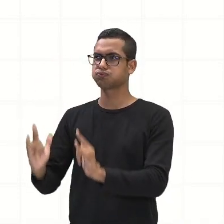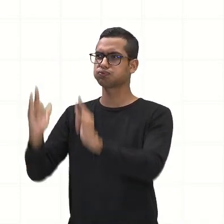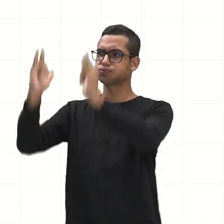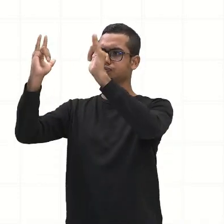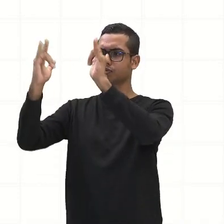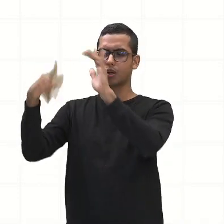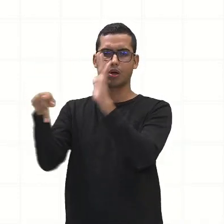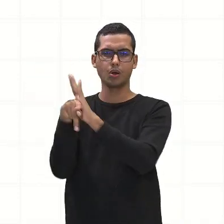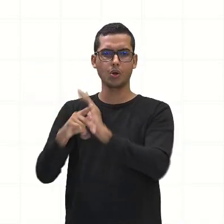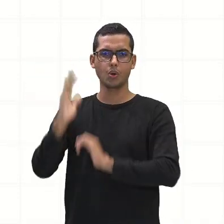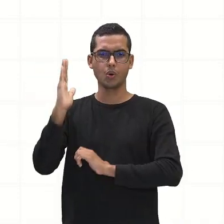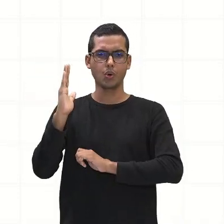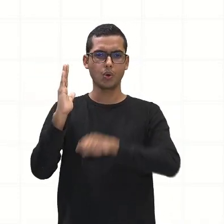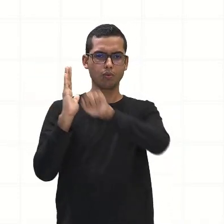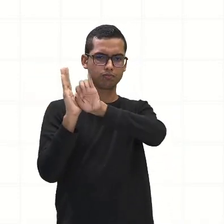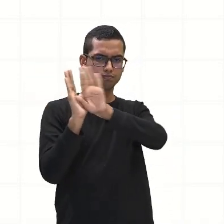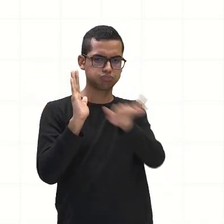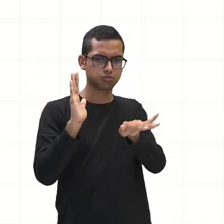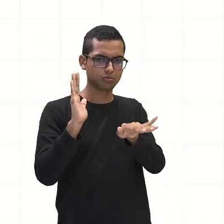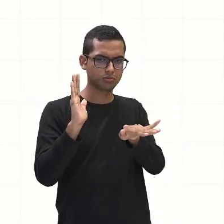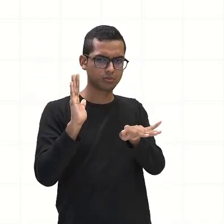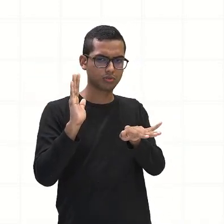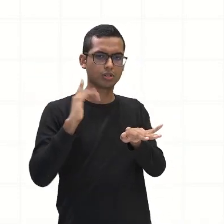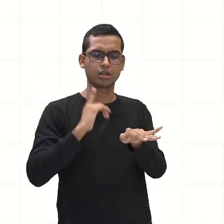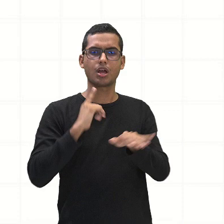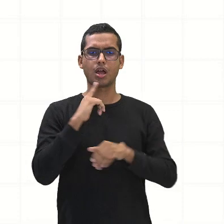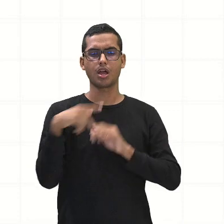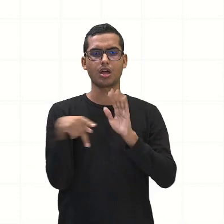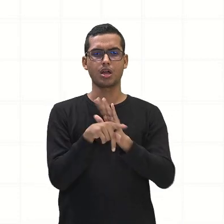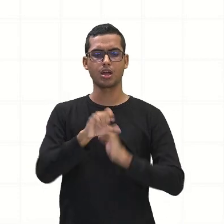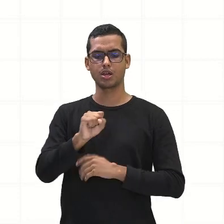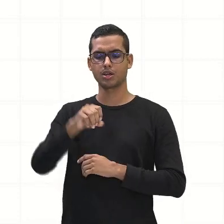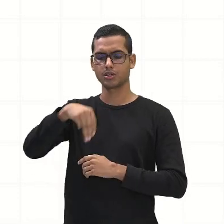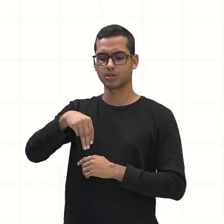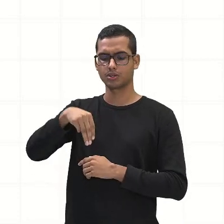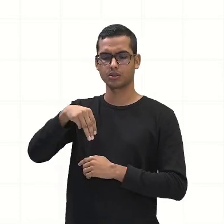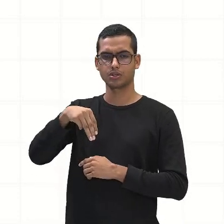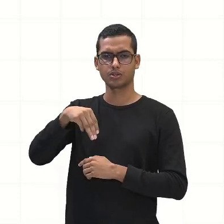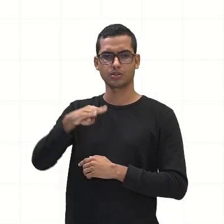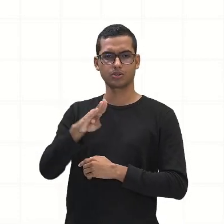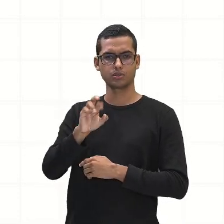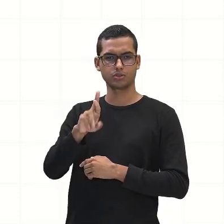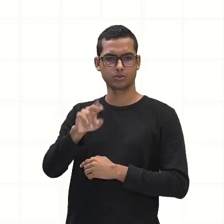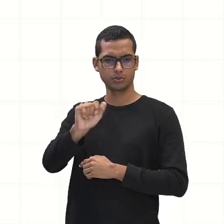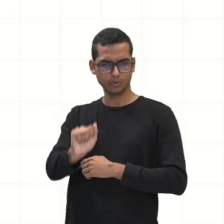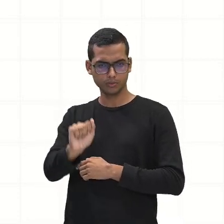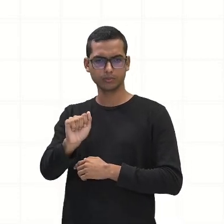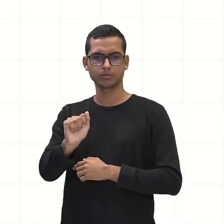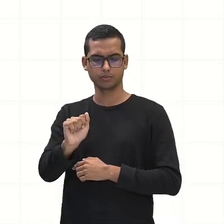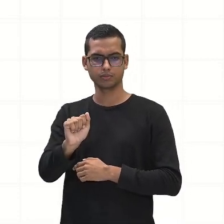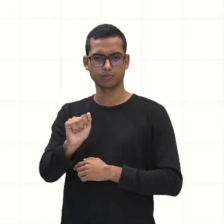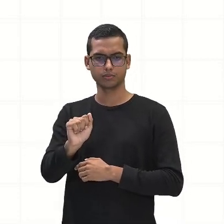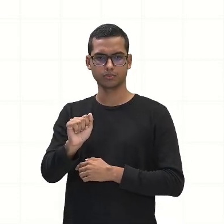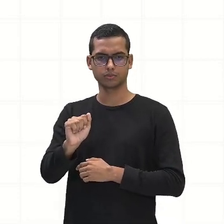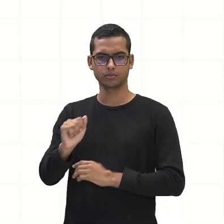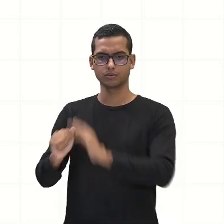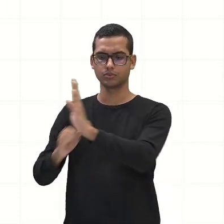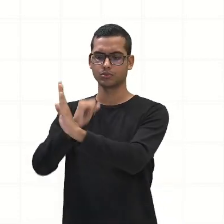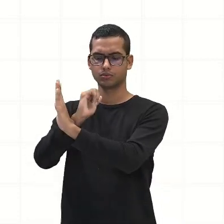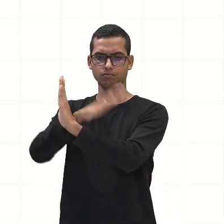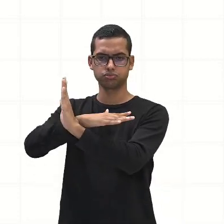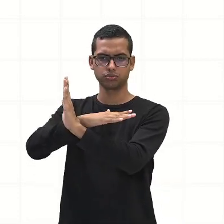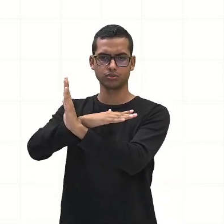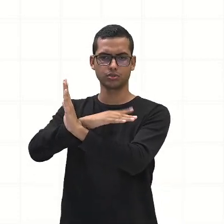a sombra do prédio, a distância da base até a sombra ali, o início da